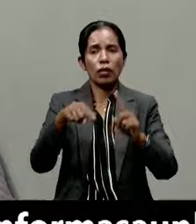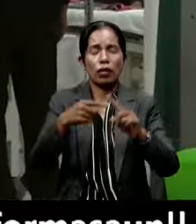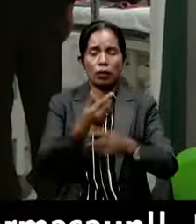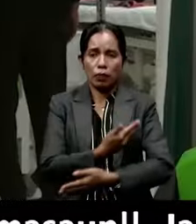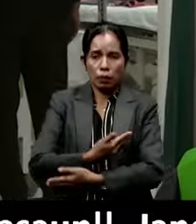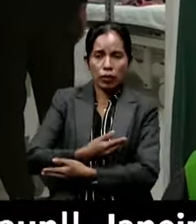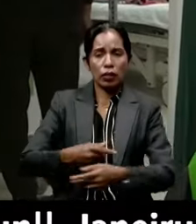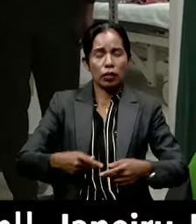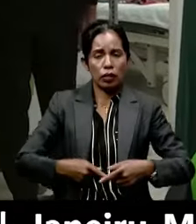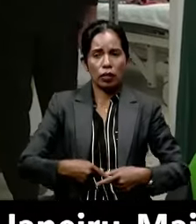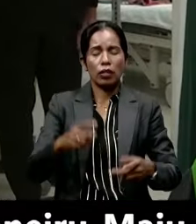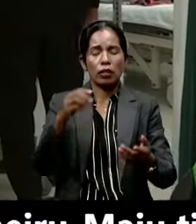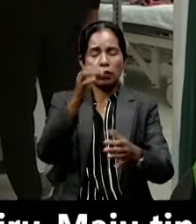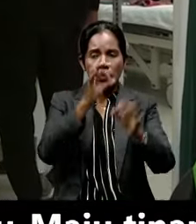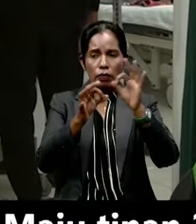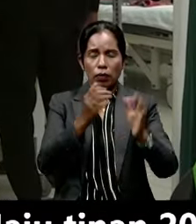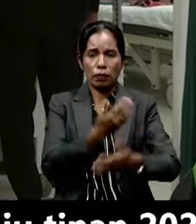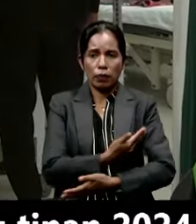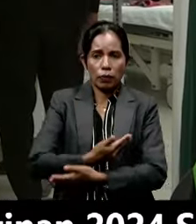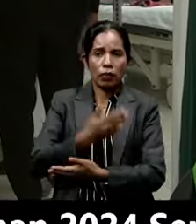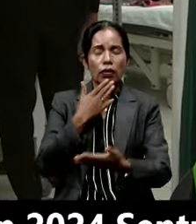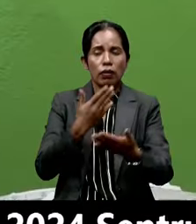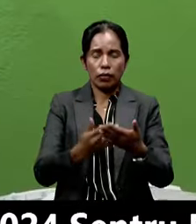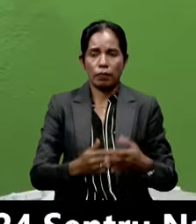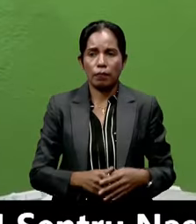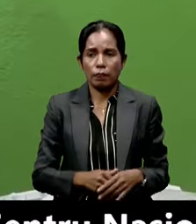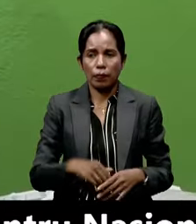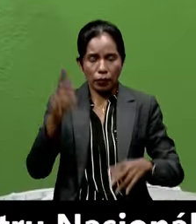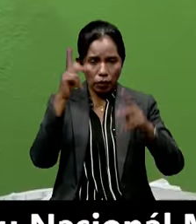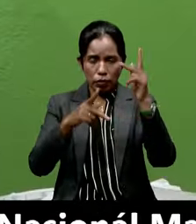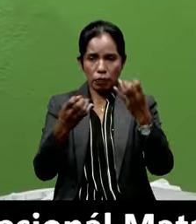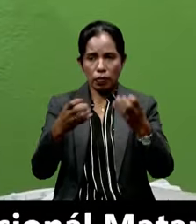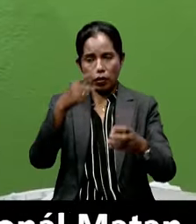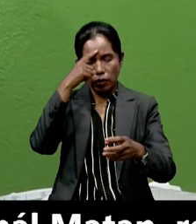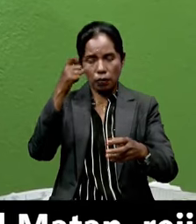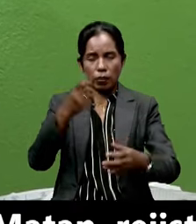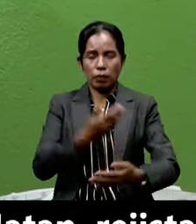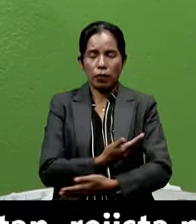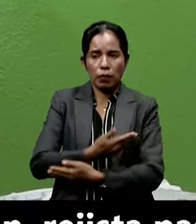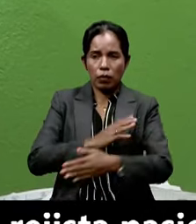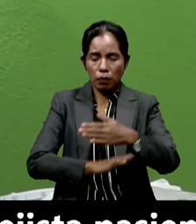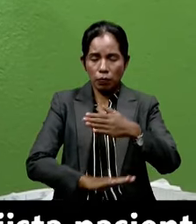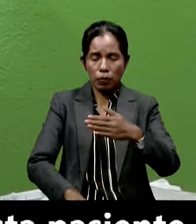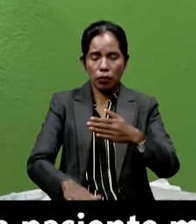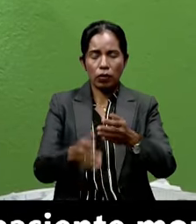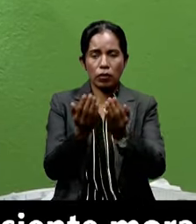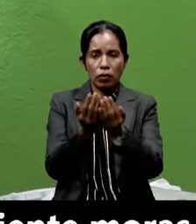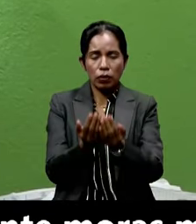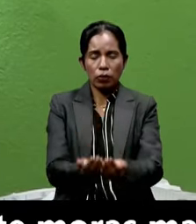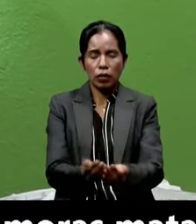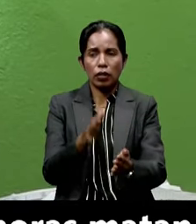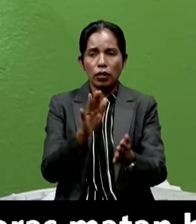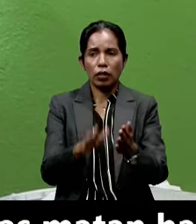nune garante BBN condição. Causa Nebarak. Causa tama lavare que moris mai hotoran kik